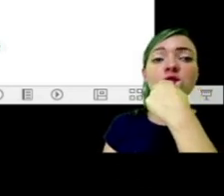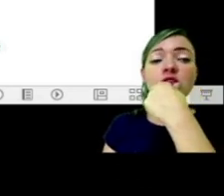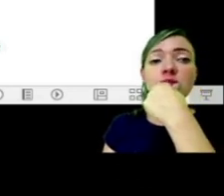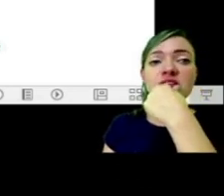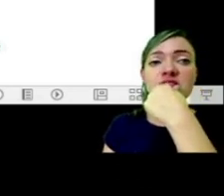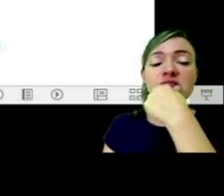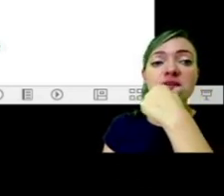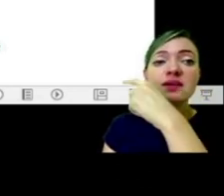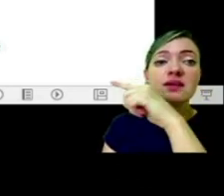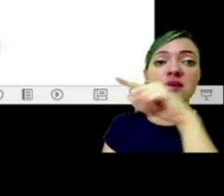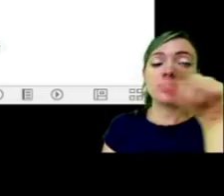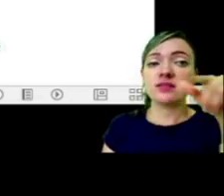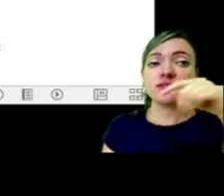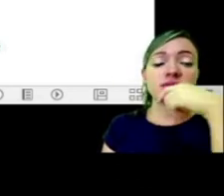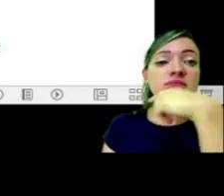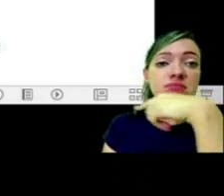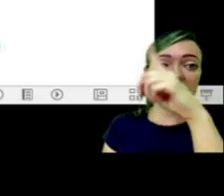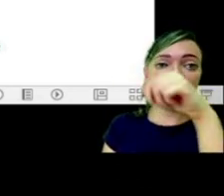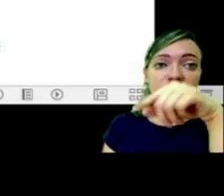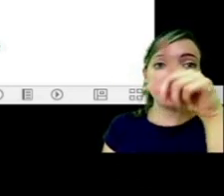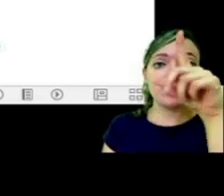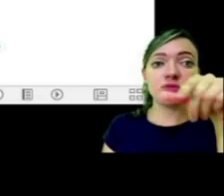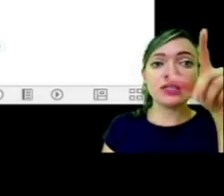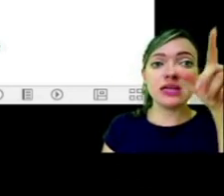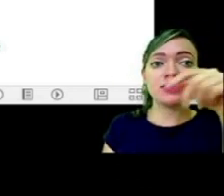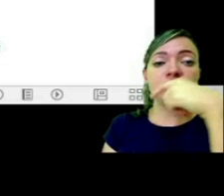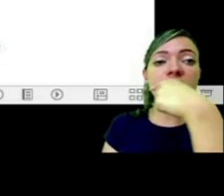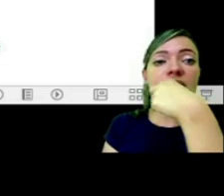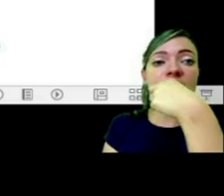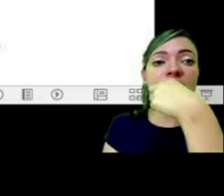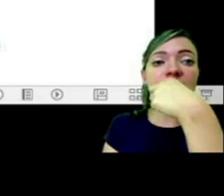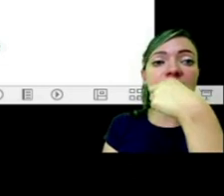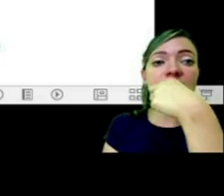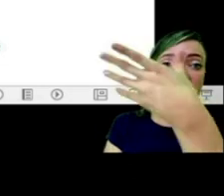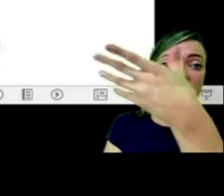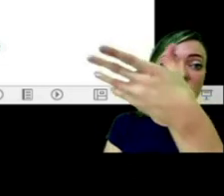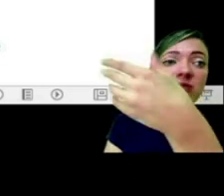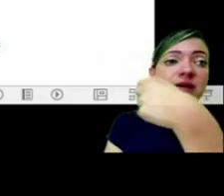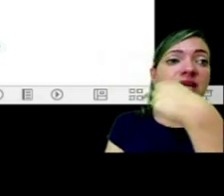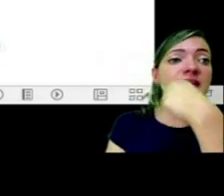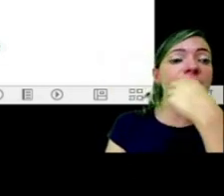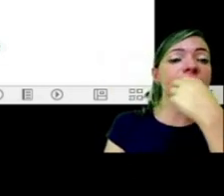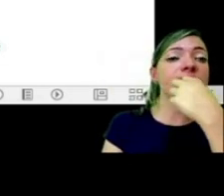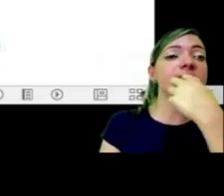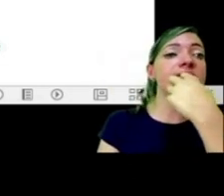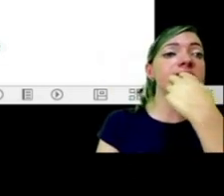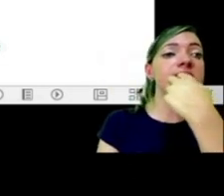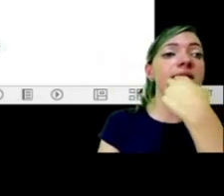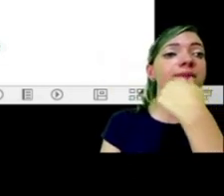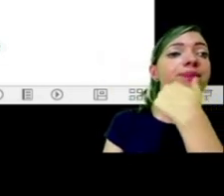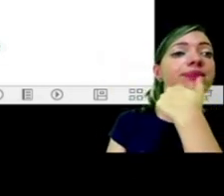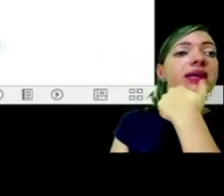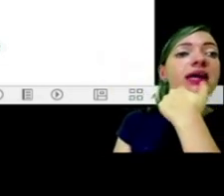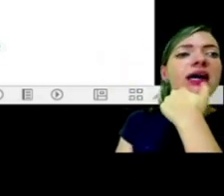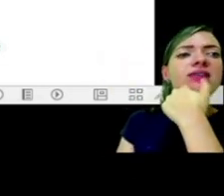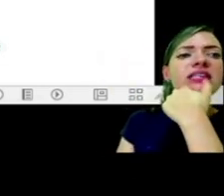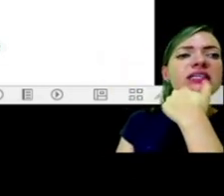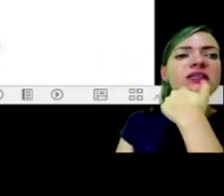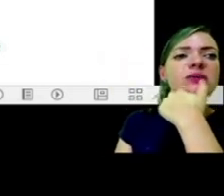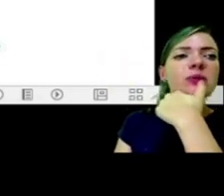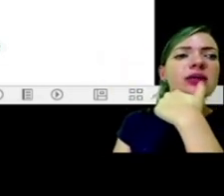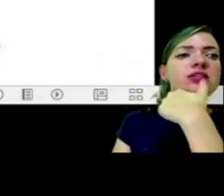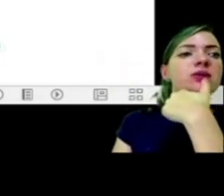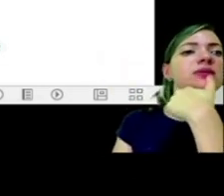o equilíbrio nos 2 meses. Teve a oscilação aí, né? Que sugere um equilíbrio. Letra C.